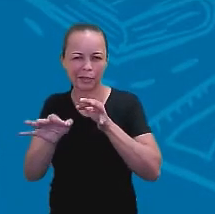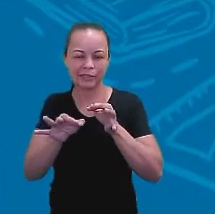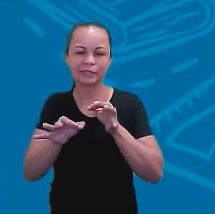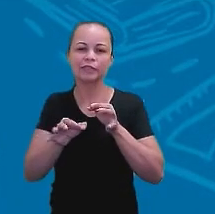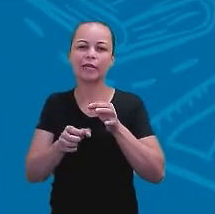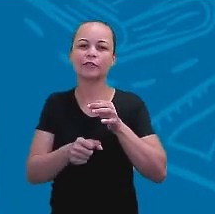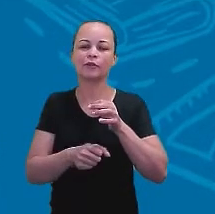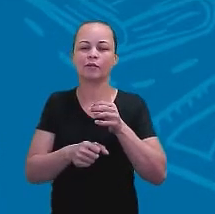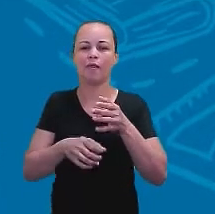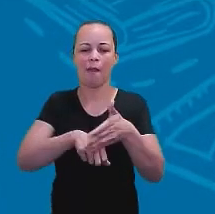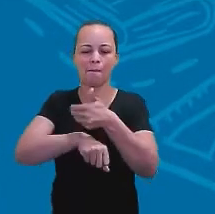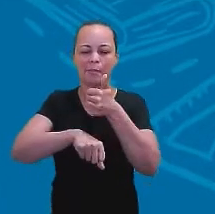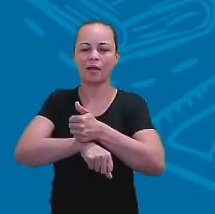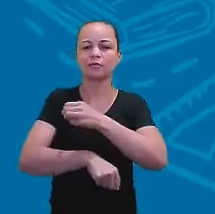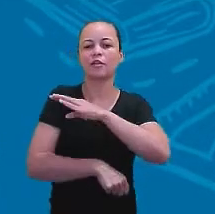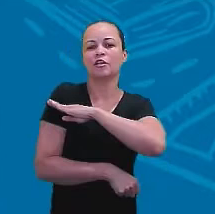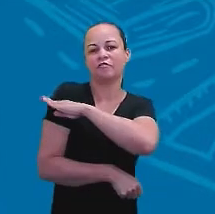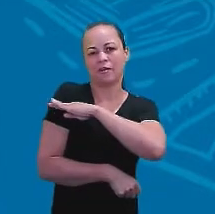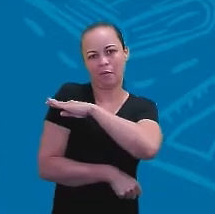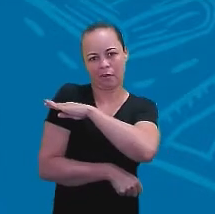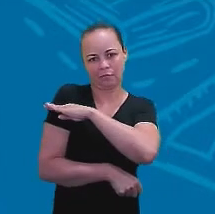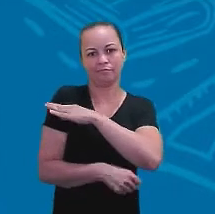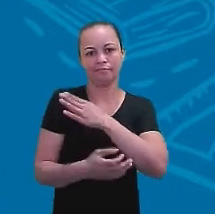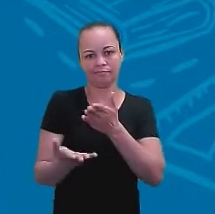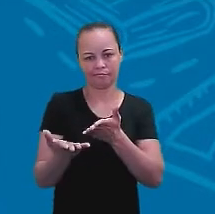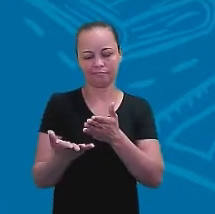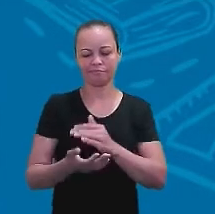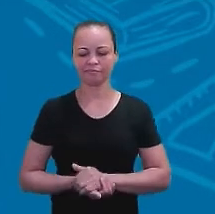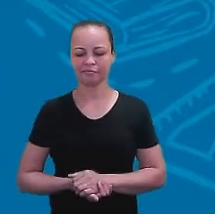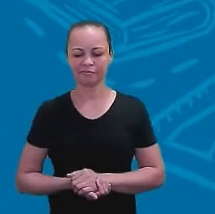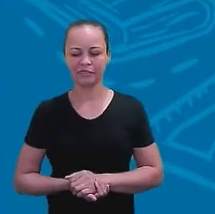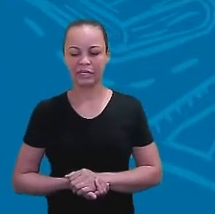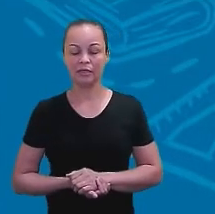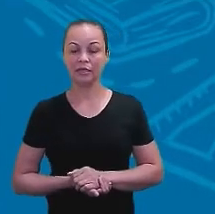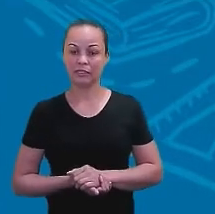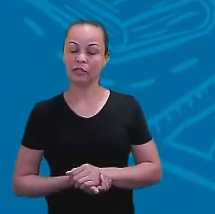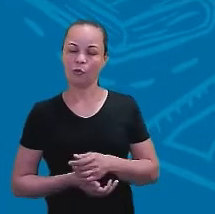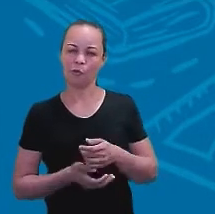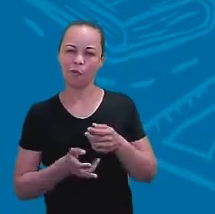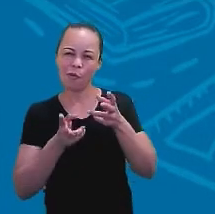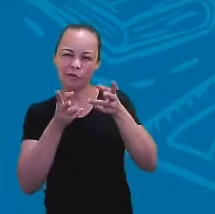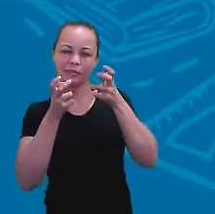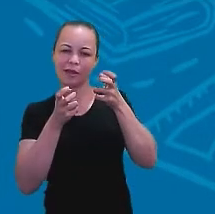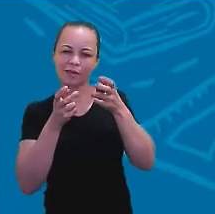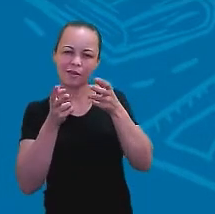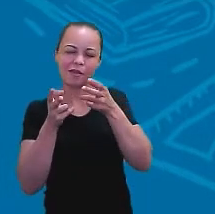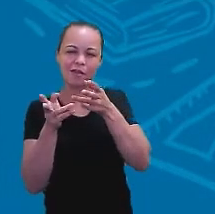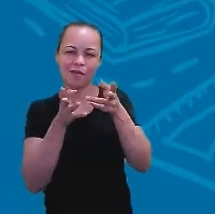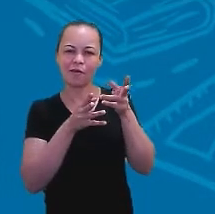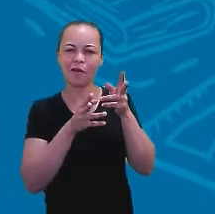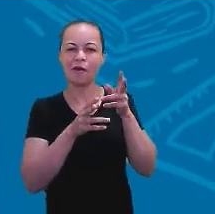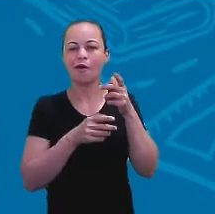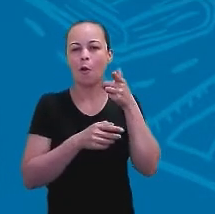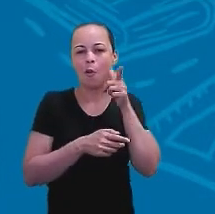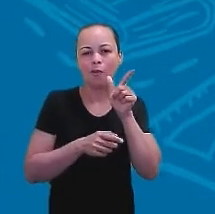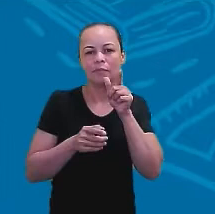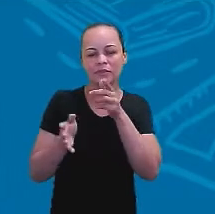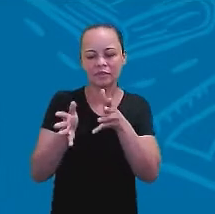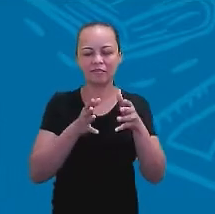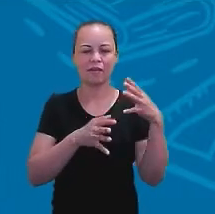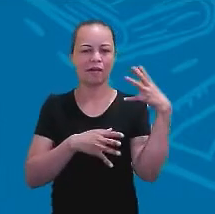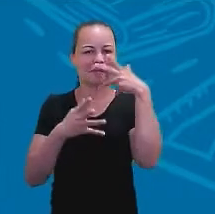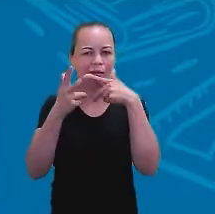ali na frente da Igreja do Livramento, tá certo? Então a gente consegue observar a beleza, né, dessa